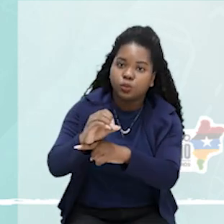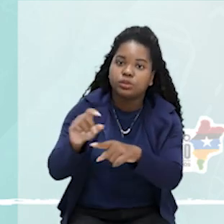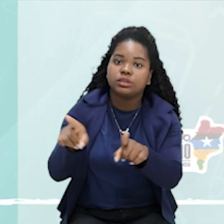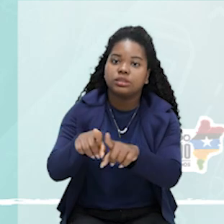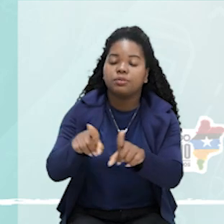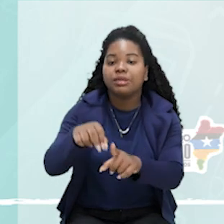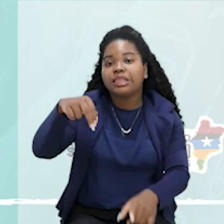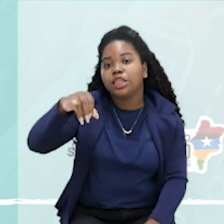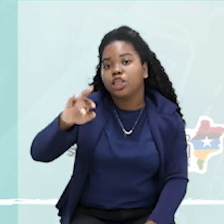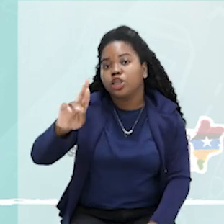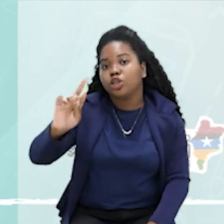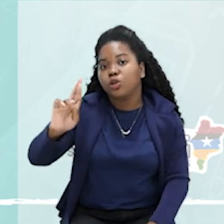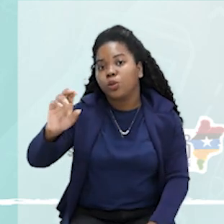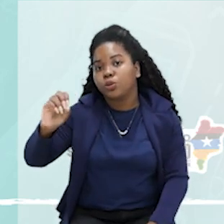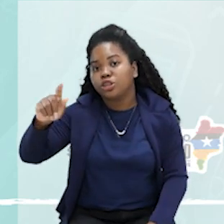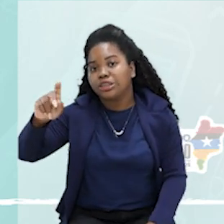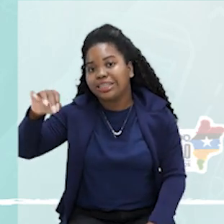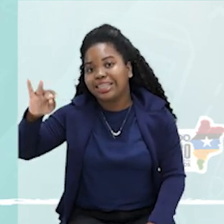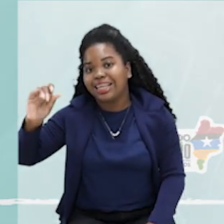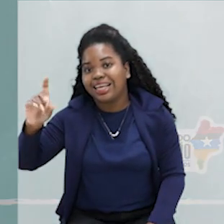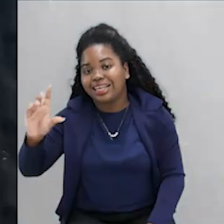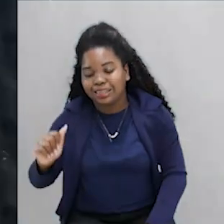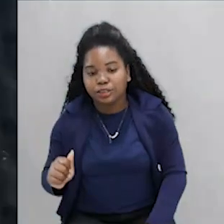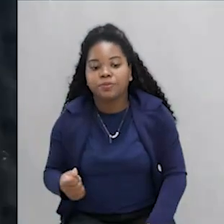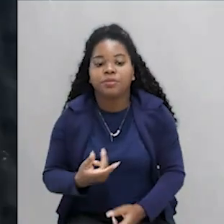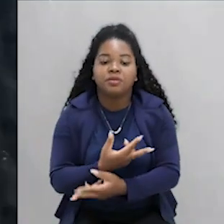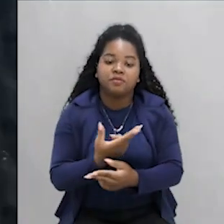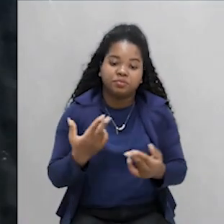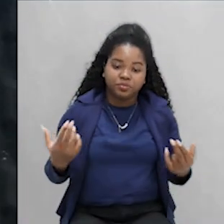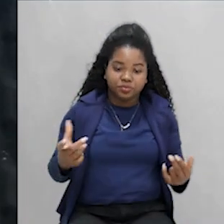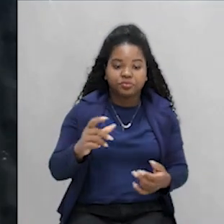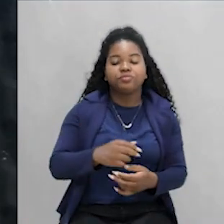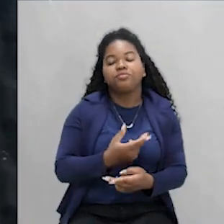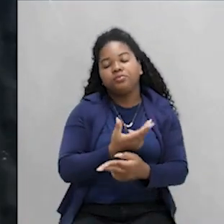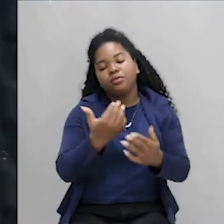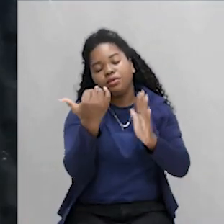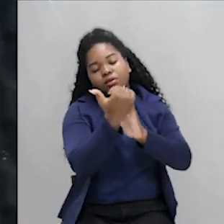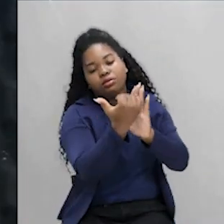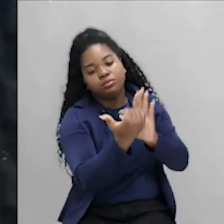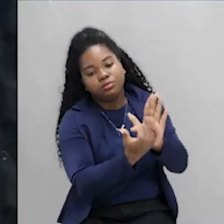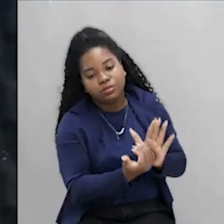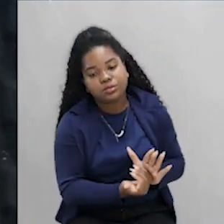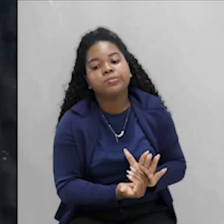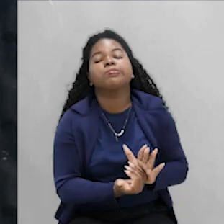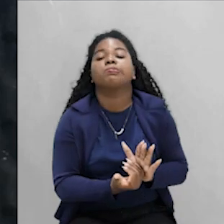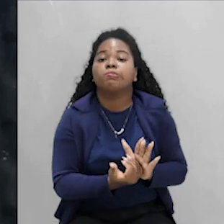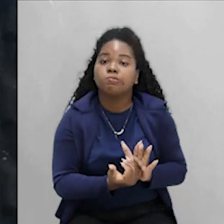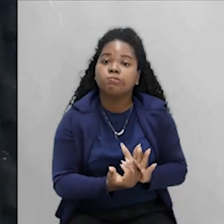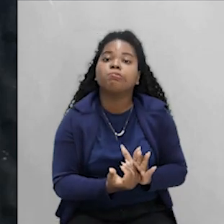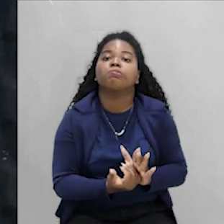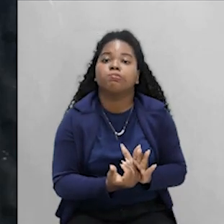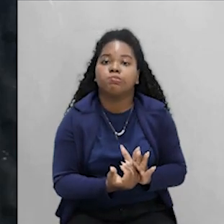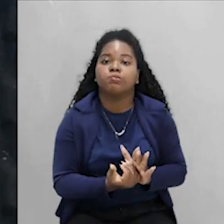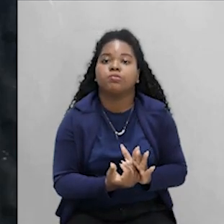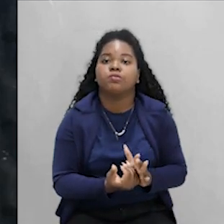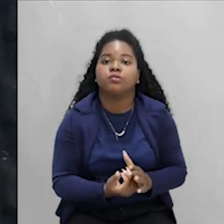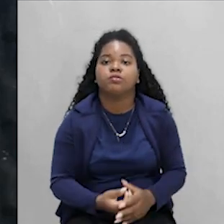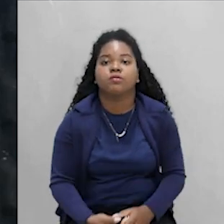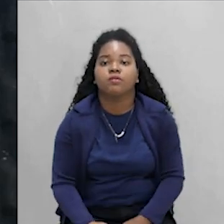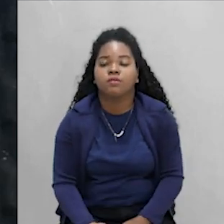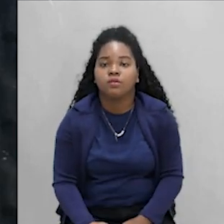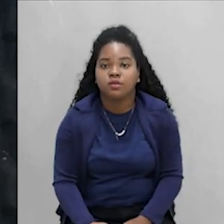os compostos que apresentam halogênio certo é uma gama de funções